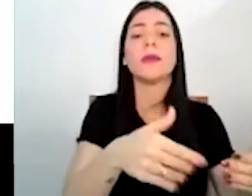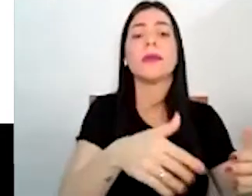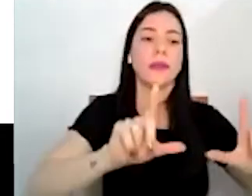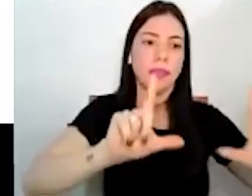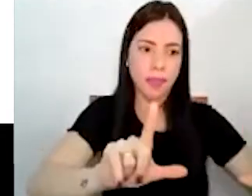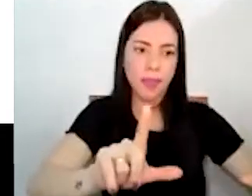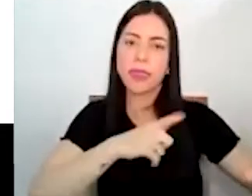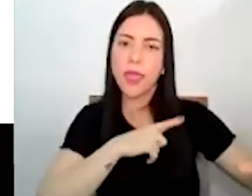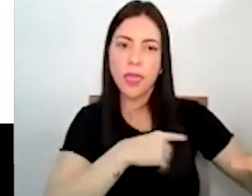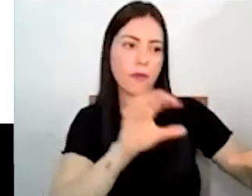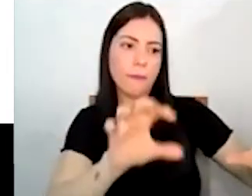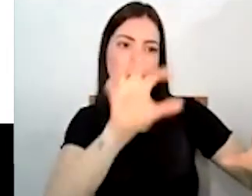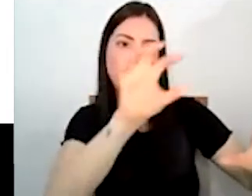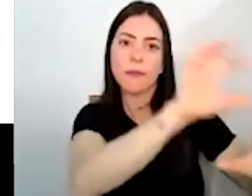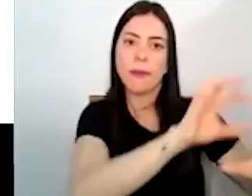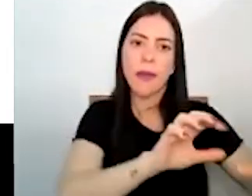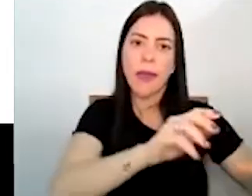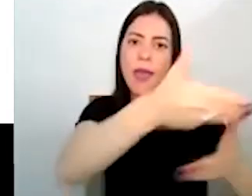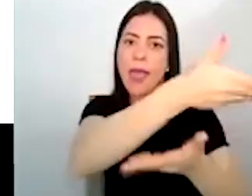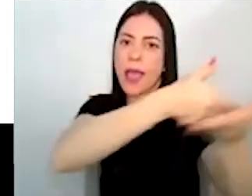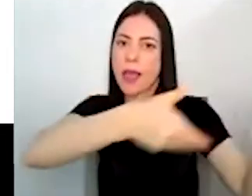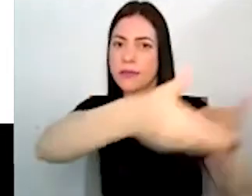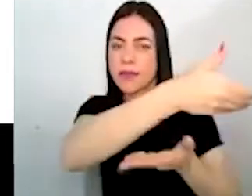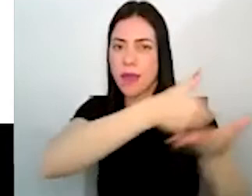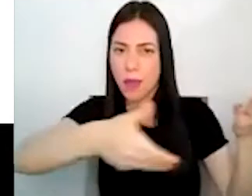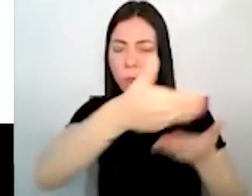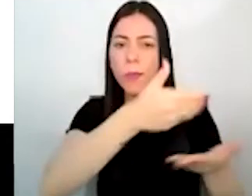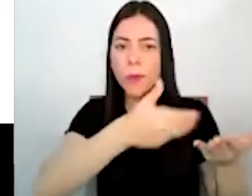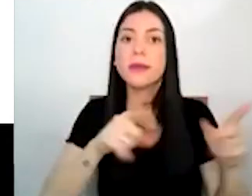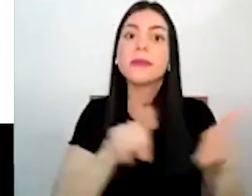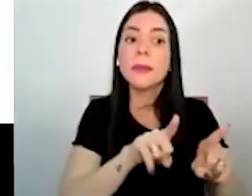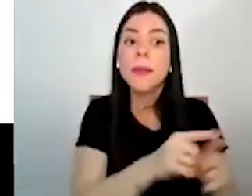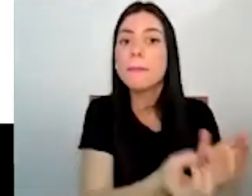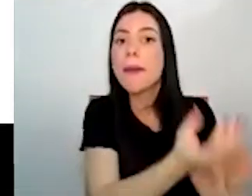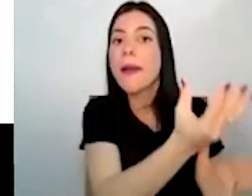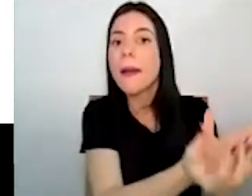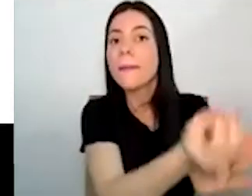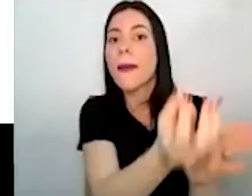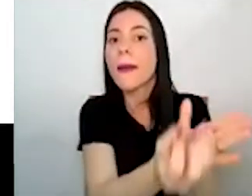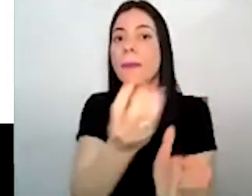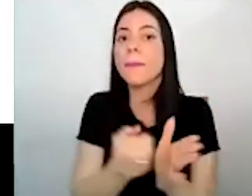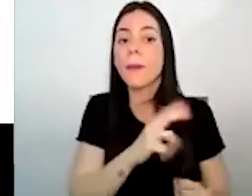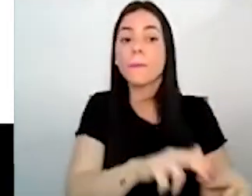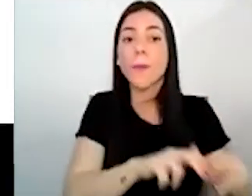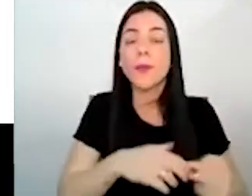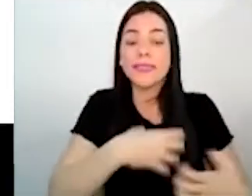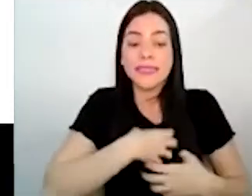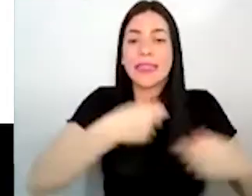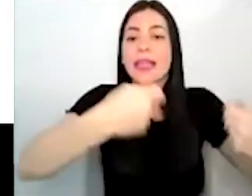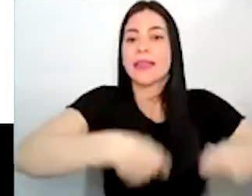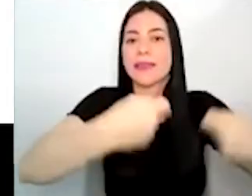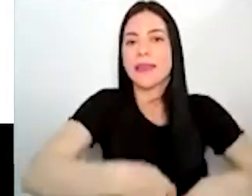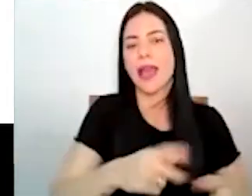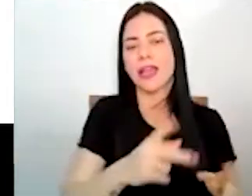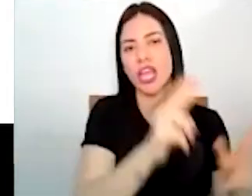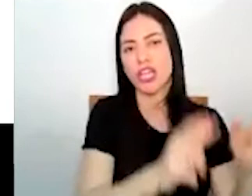um pouco sobre todas essas relações que foram construídas e que foram emanando a partir de uma necessidade editorial que foi